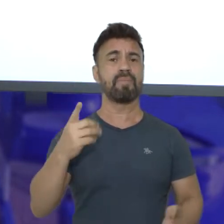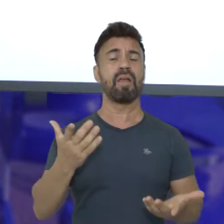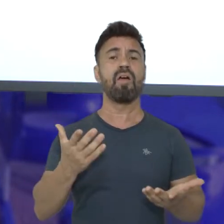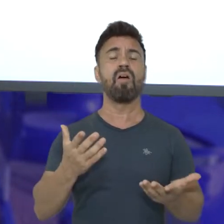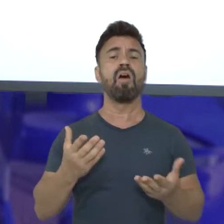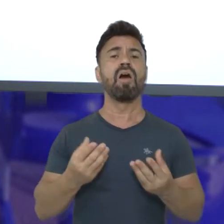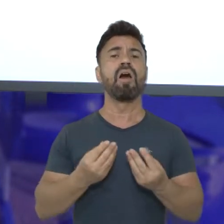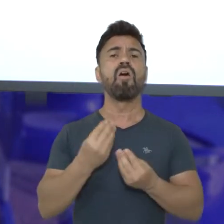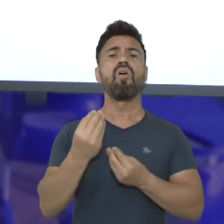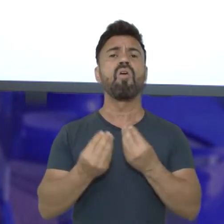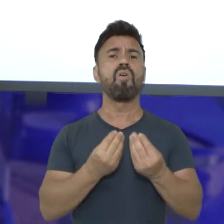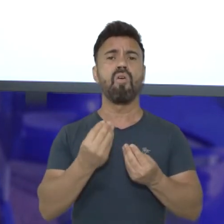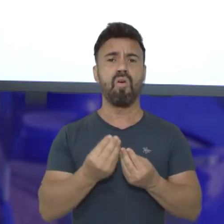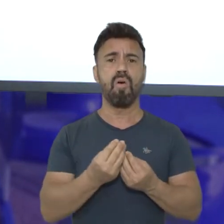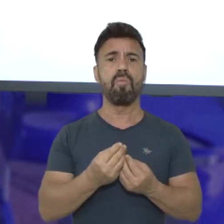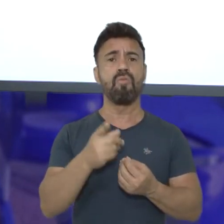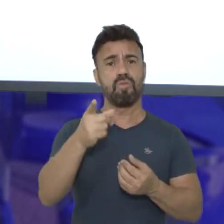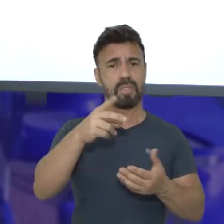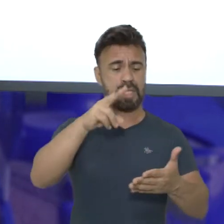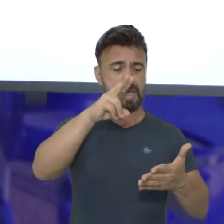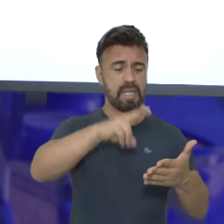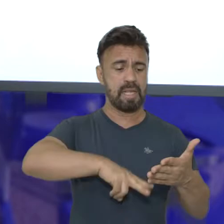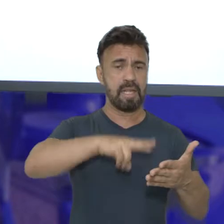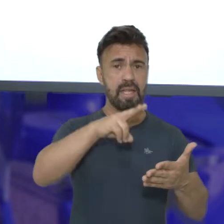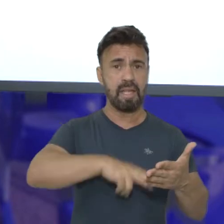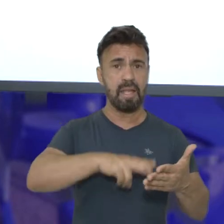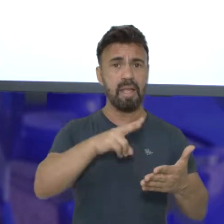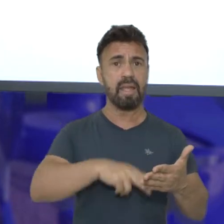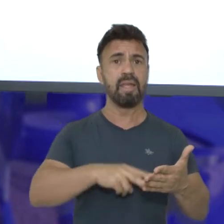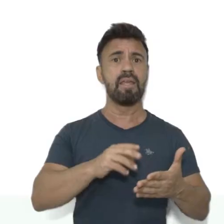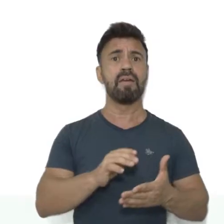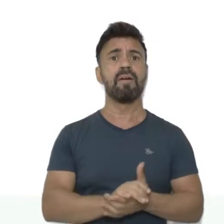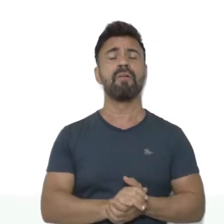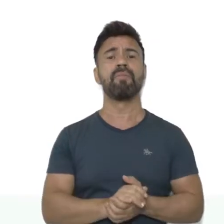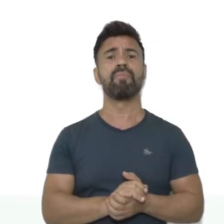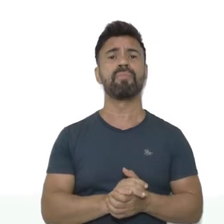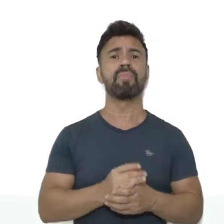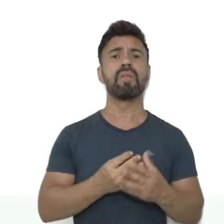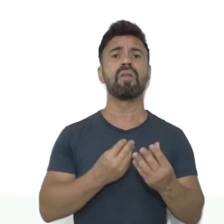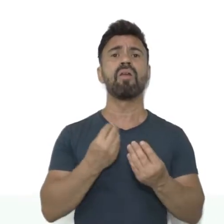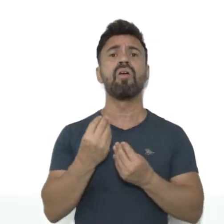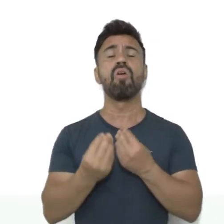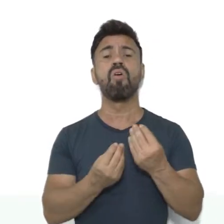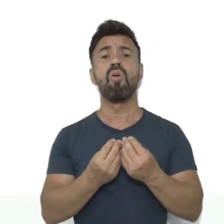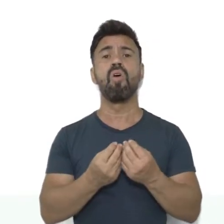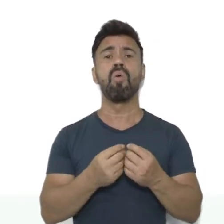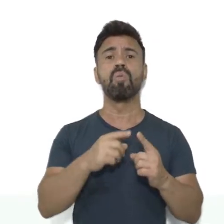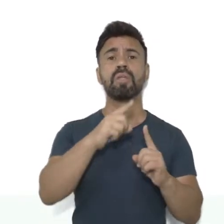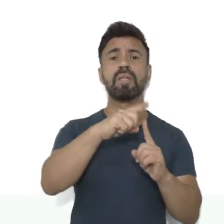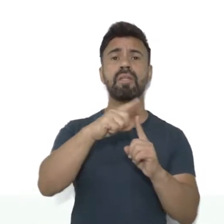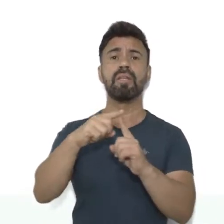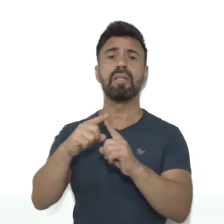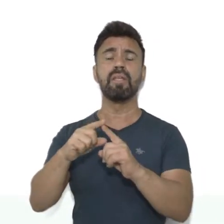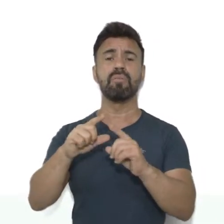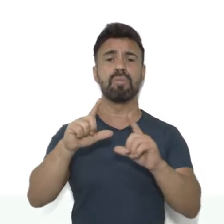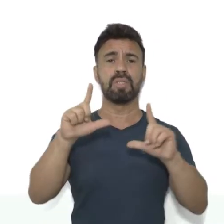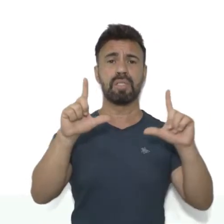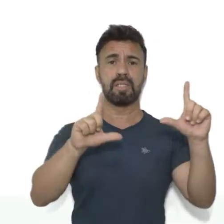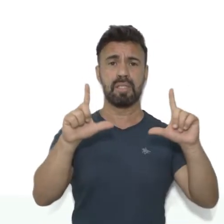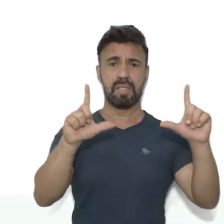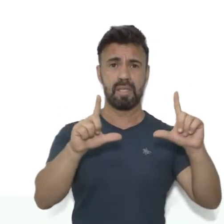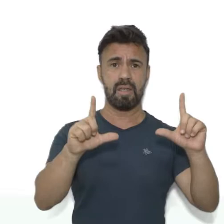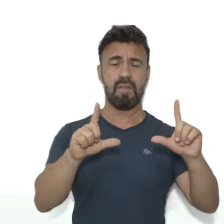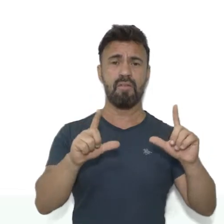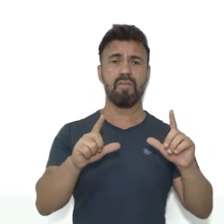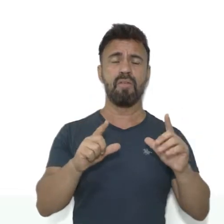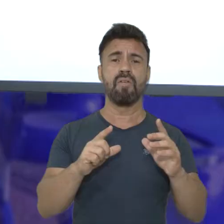gente sistemize, que você leia os textos que tem aí voltados para os tipos de TV e comece a